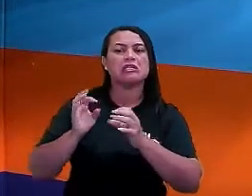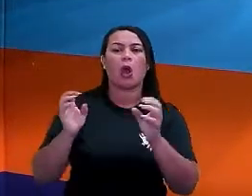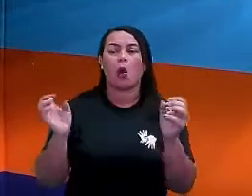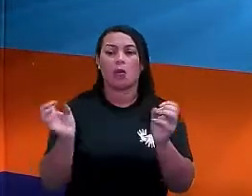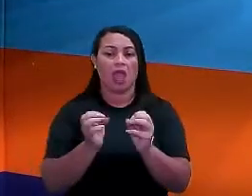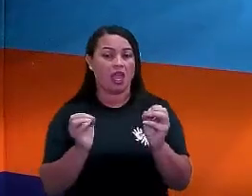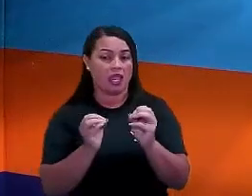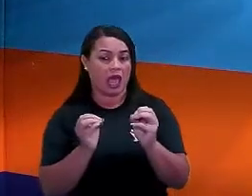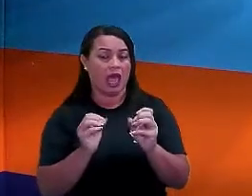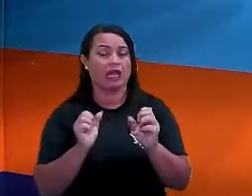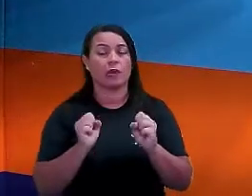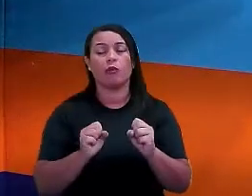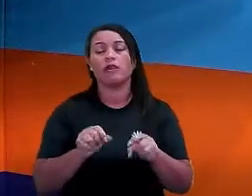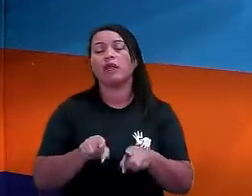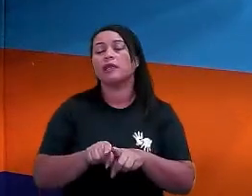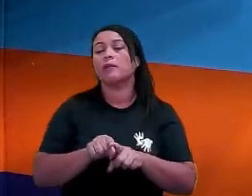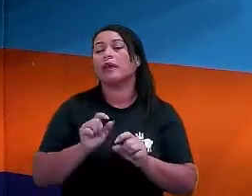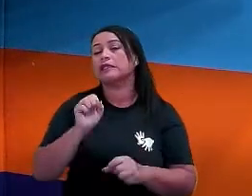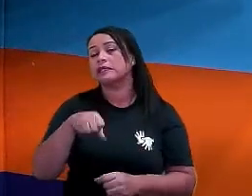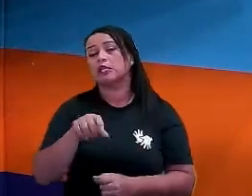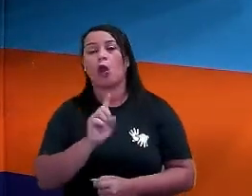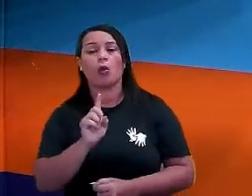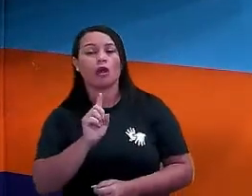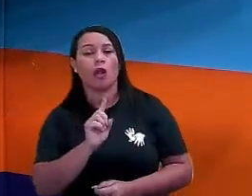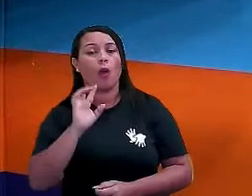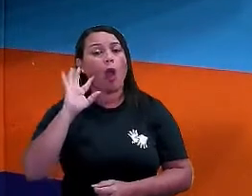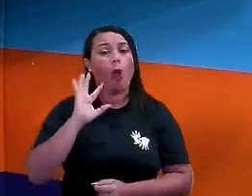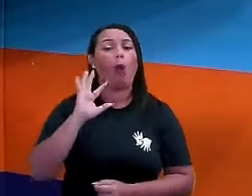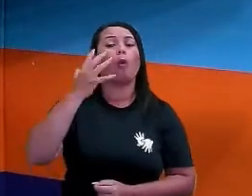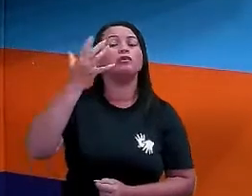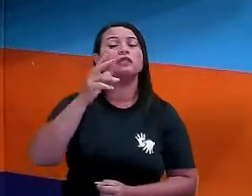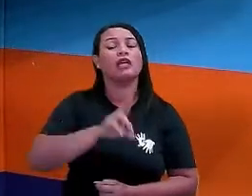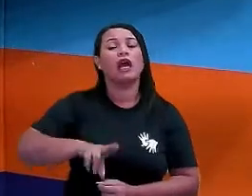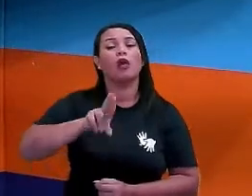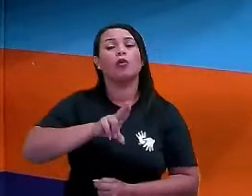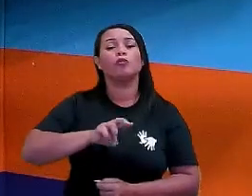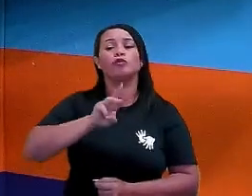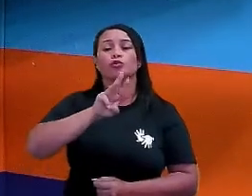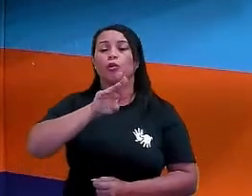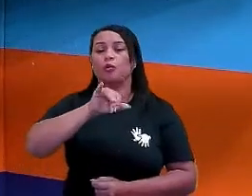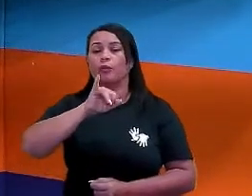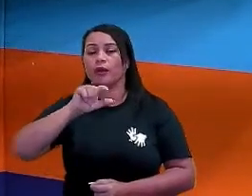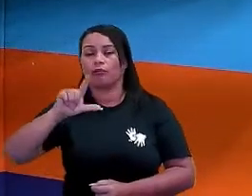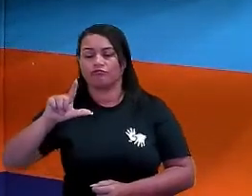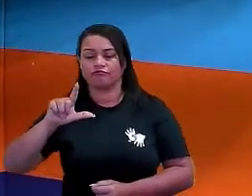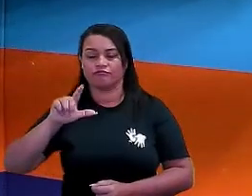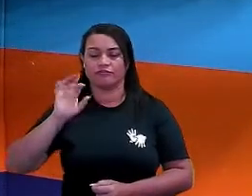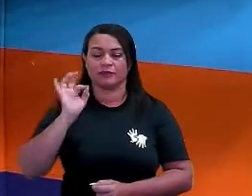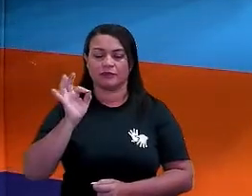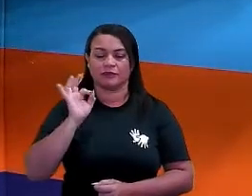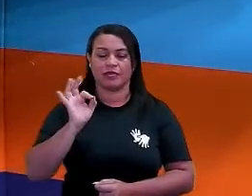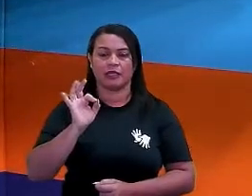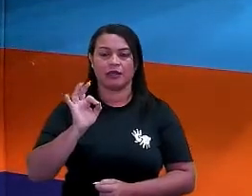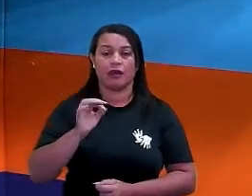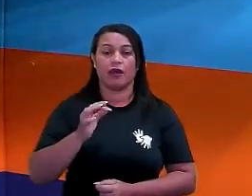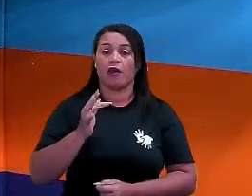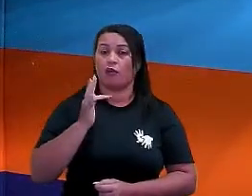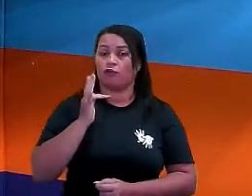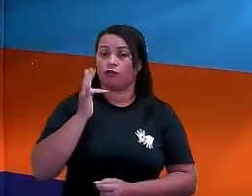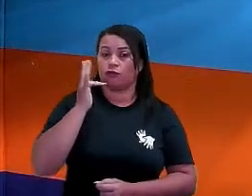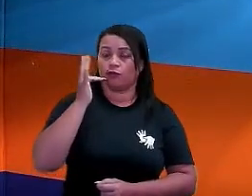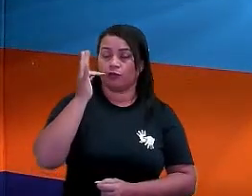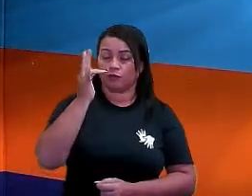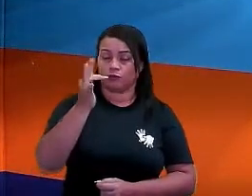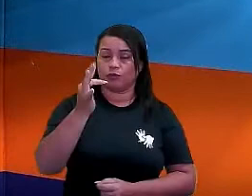andamento, algo que poderá ou não acontecer, aí eu uso o futuro com will. Então, ó, present